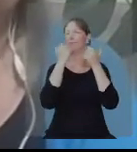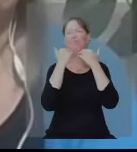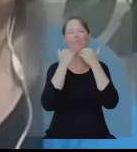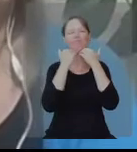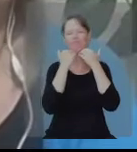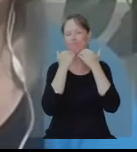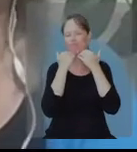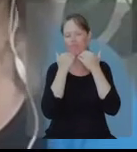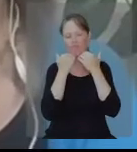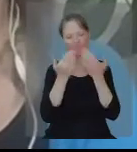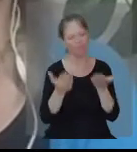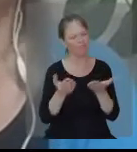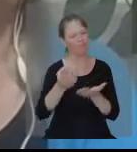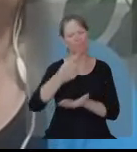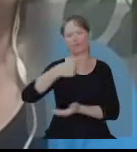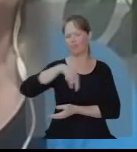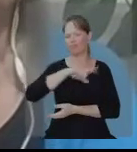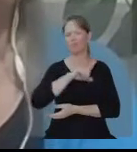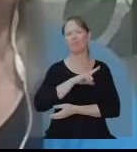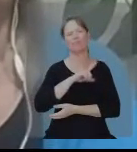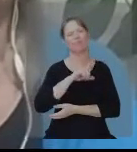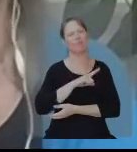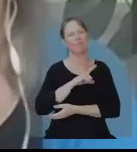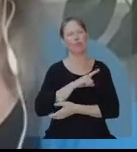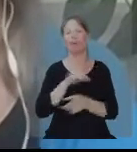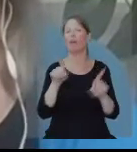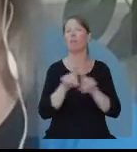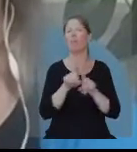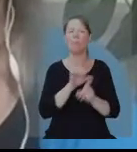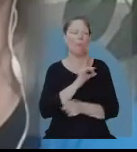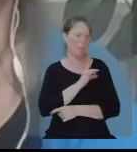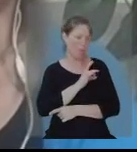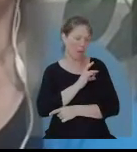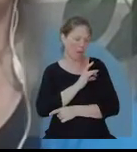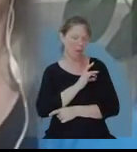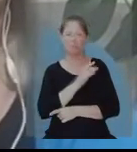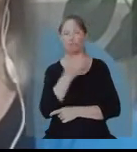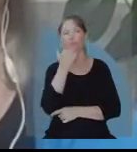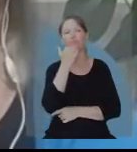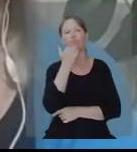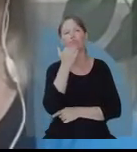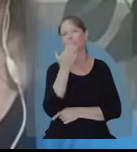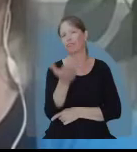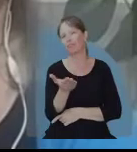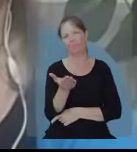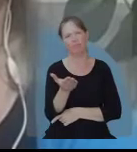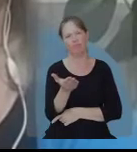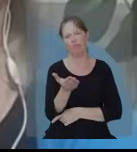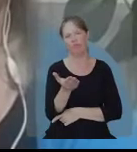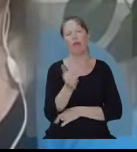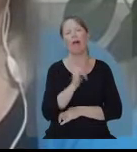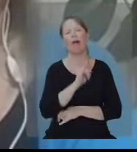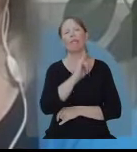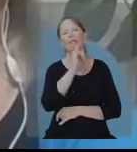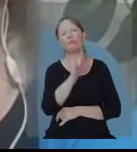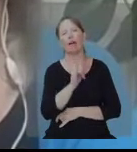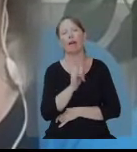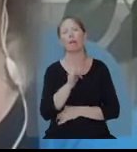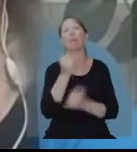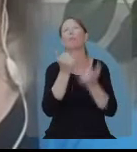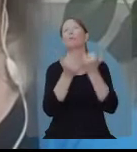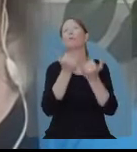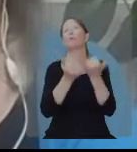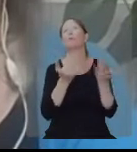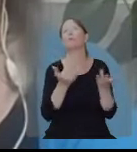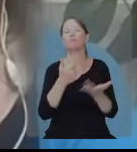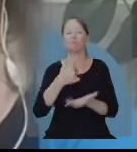adianta, Silmária, não. A gente é fraca, não medo, tem jeito, e, né? E medo é medo, tá? Né, Tânia? Não adianta a gente dizer assim, eu, por